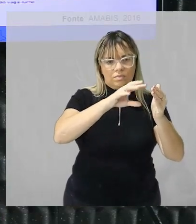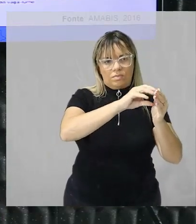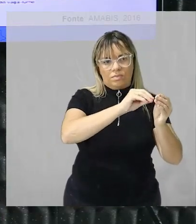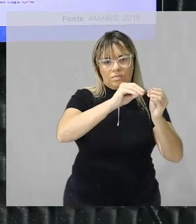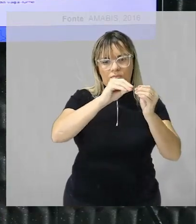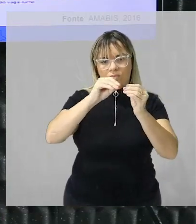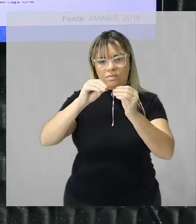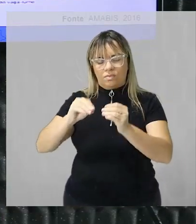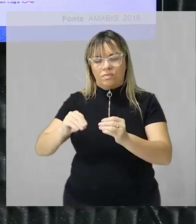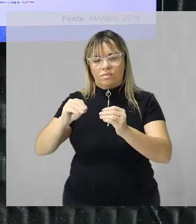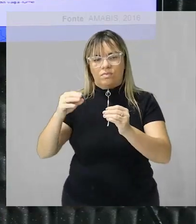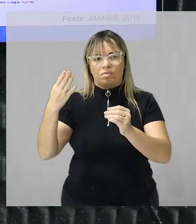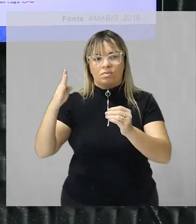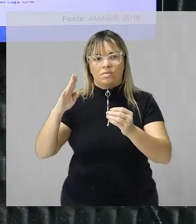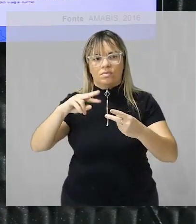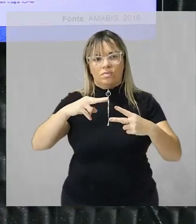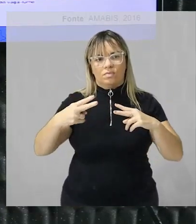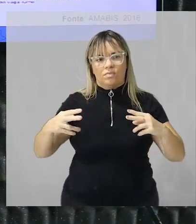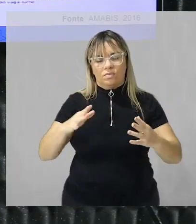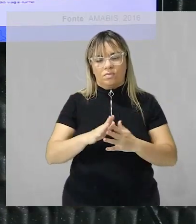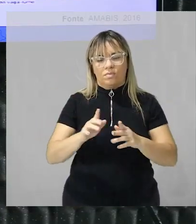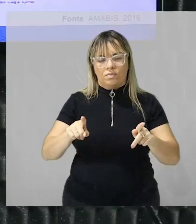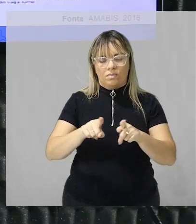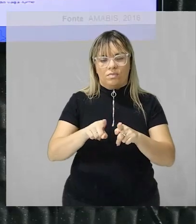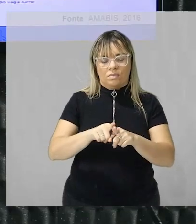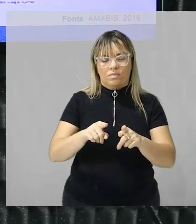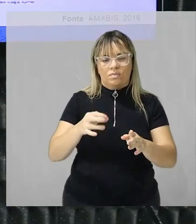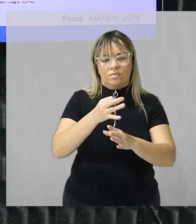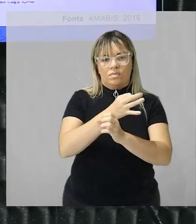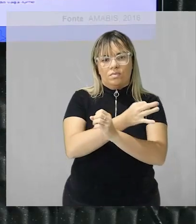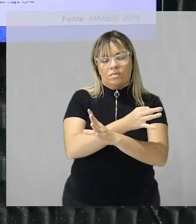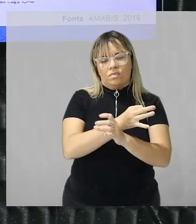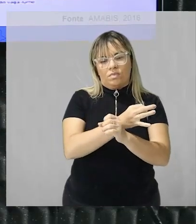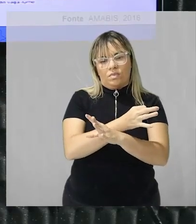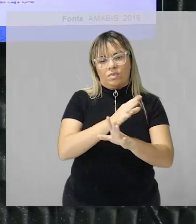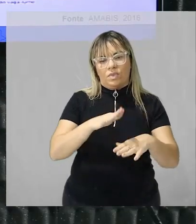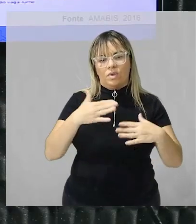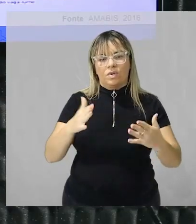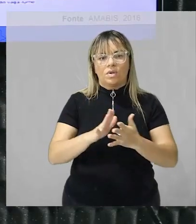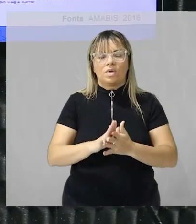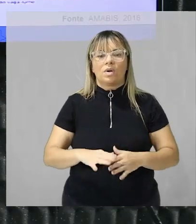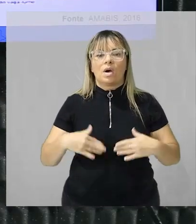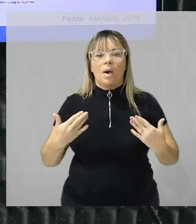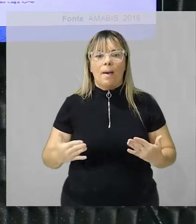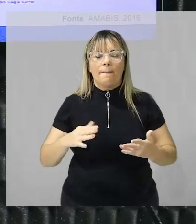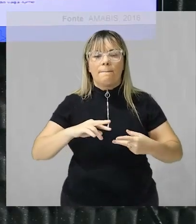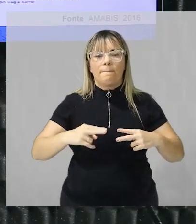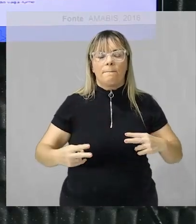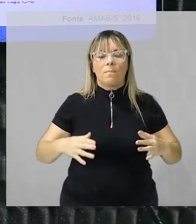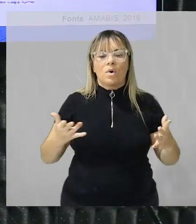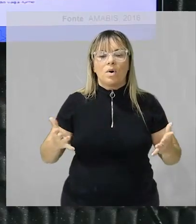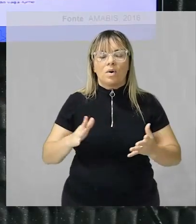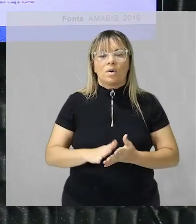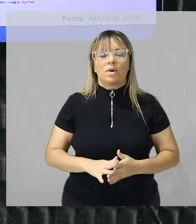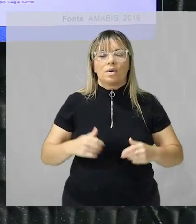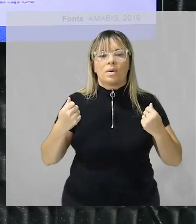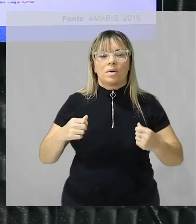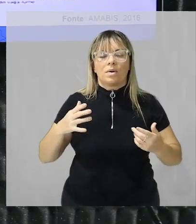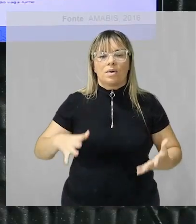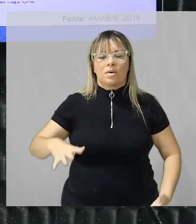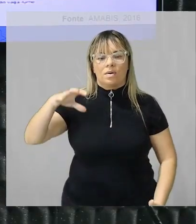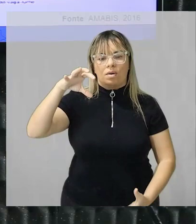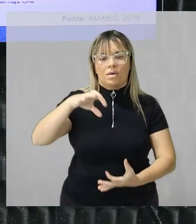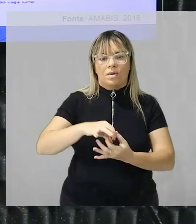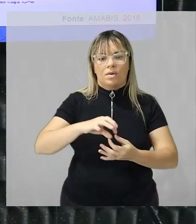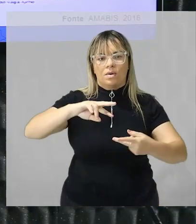bactéria, quando foi extraído o material genético do vagalume, o que foi necessário para poder juntar